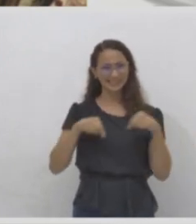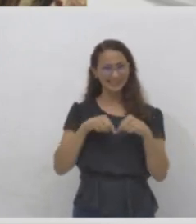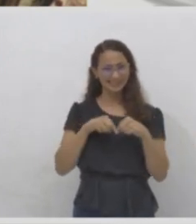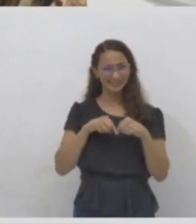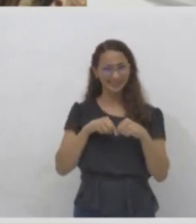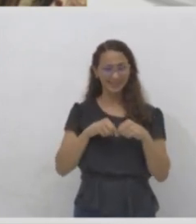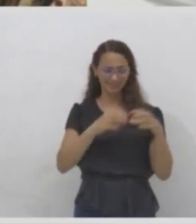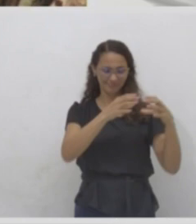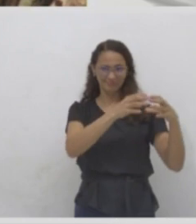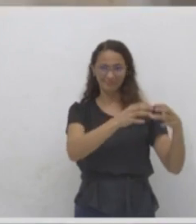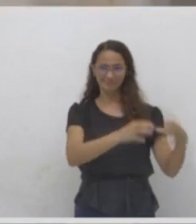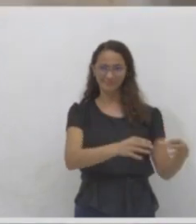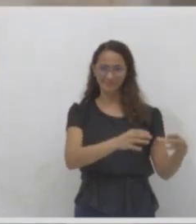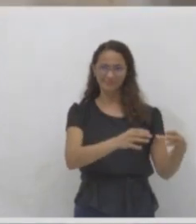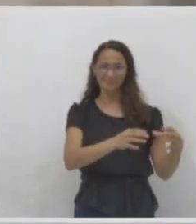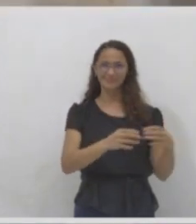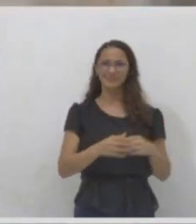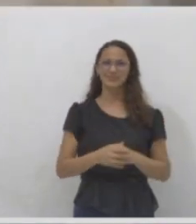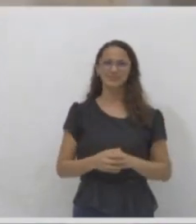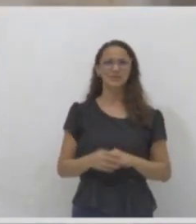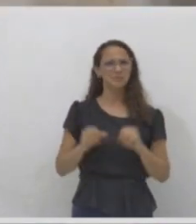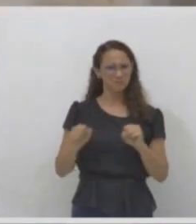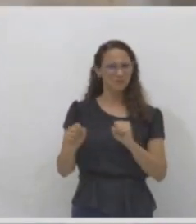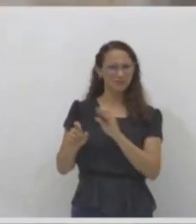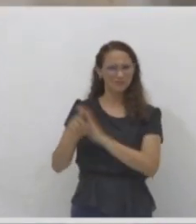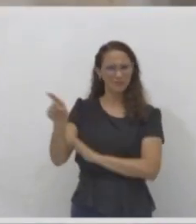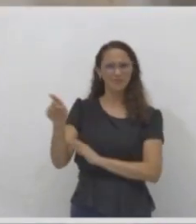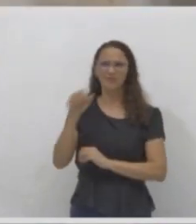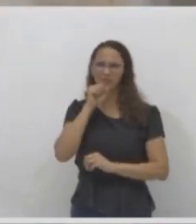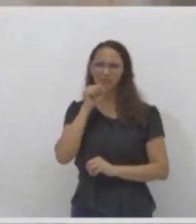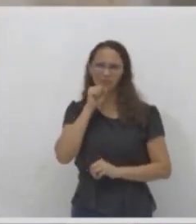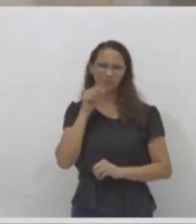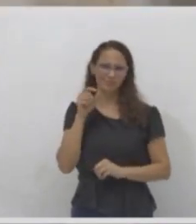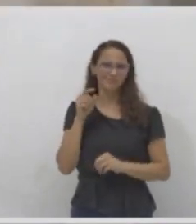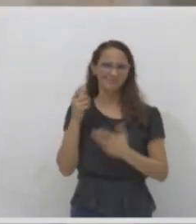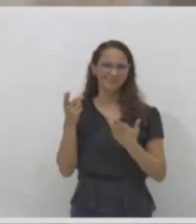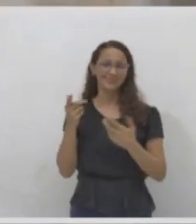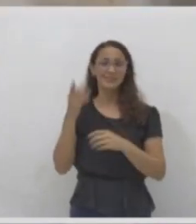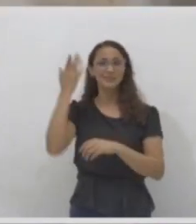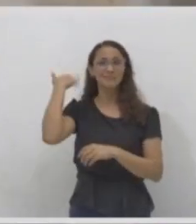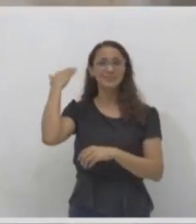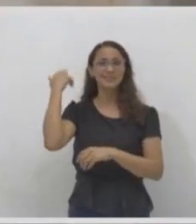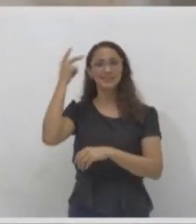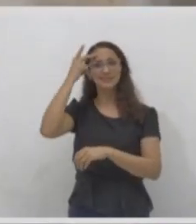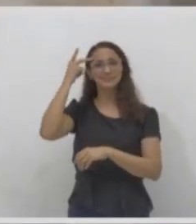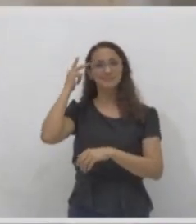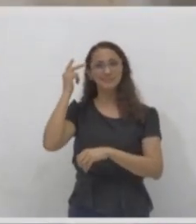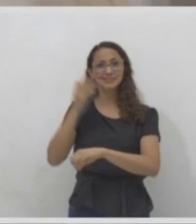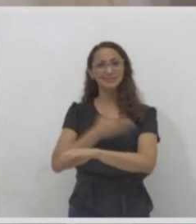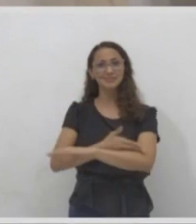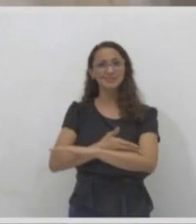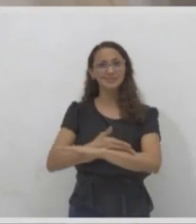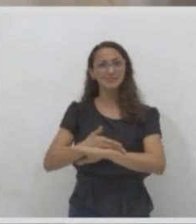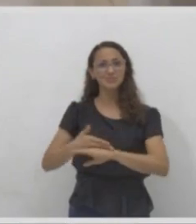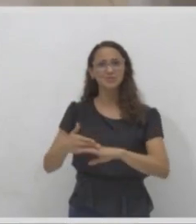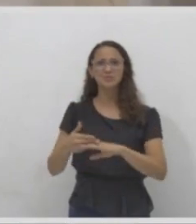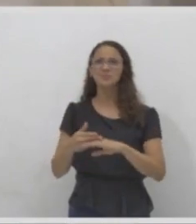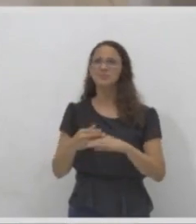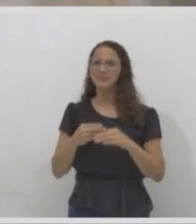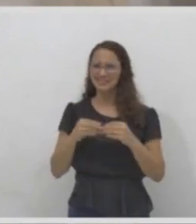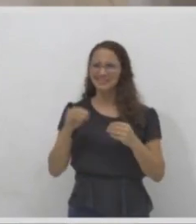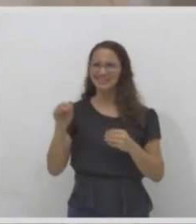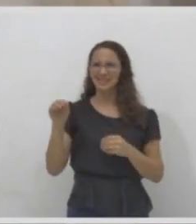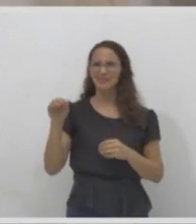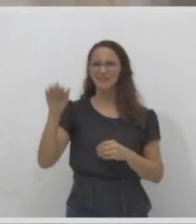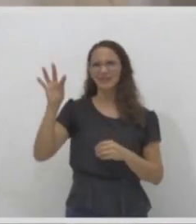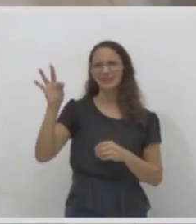antigamente, vocês devem perguntar isso para os avós de vocês, as pessoas tinham costume de mascar tabaco. Então,